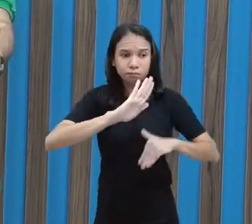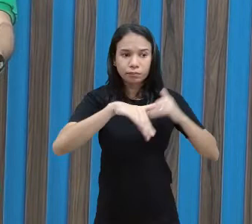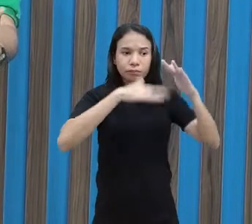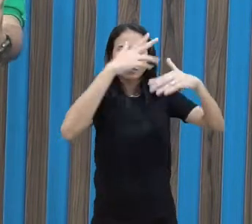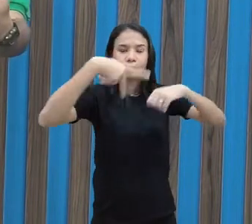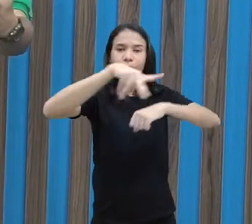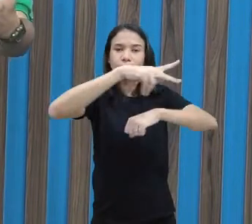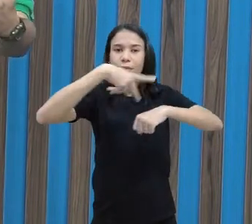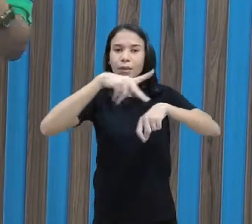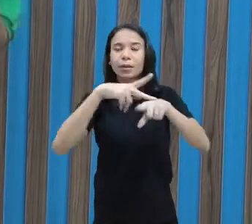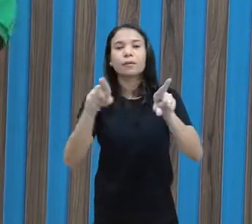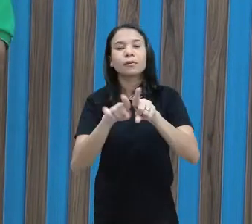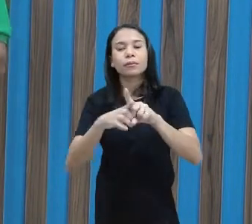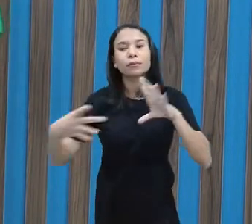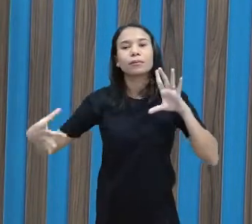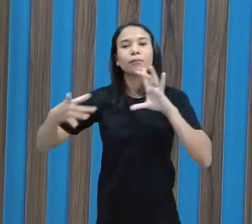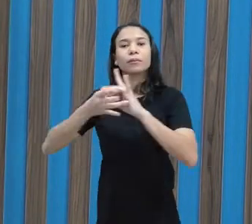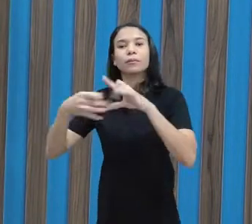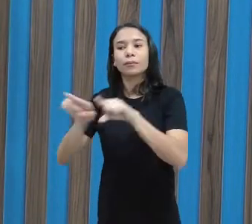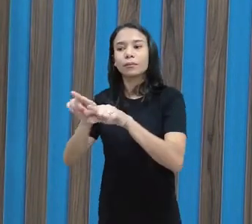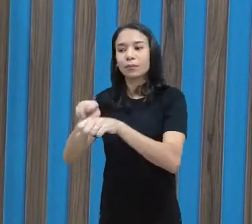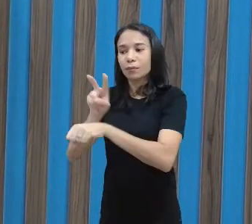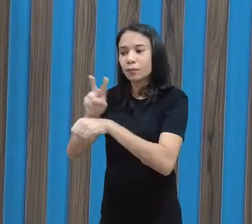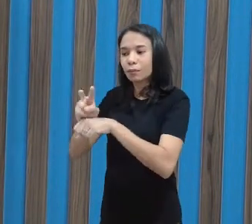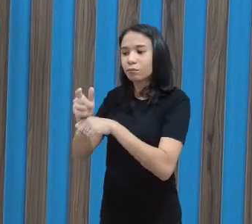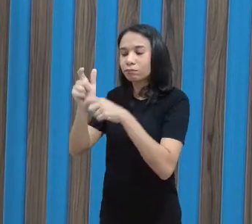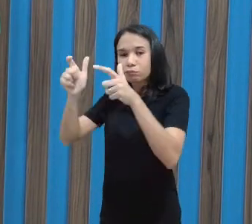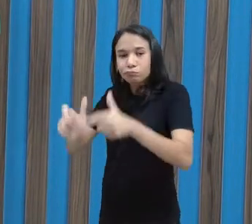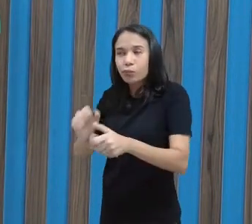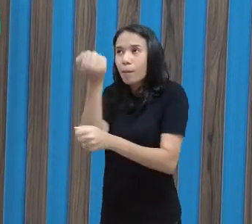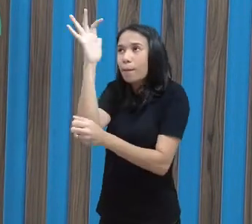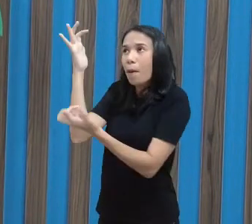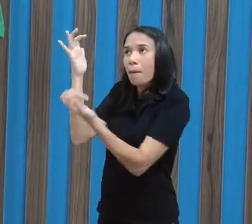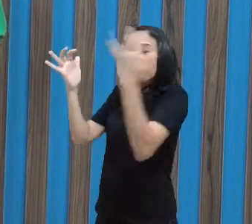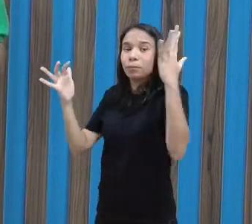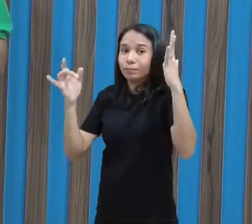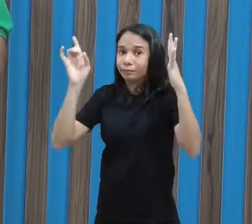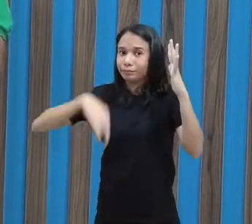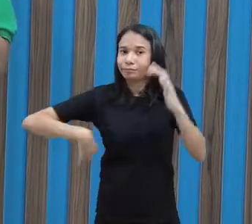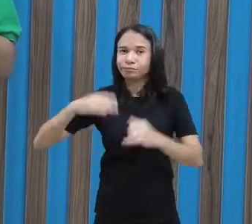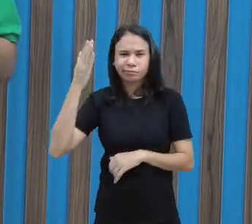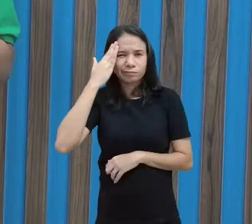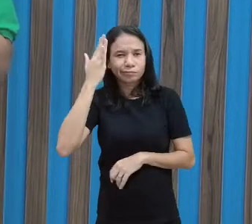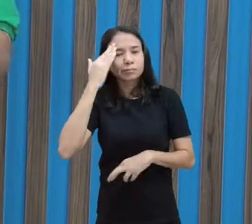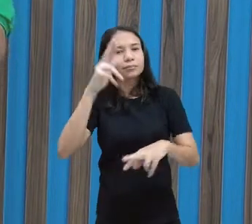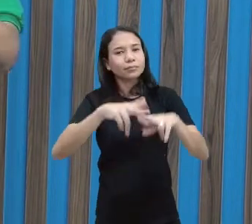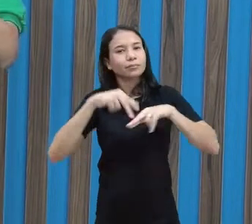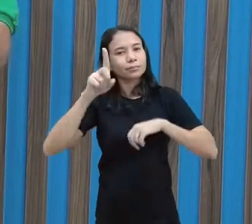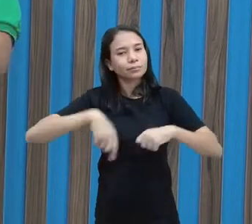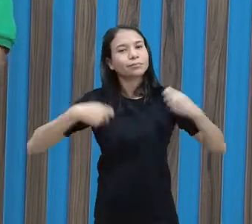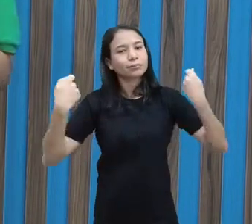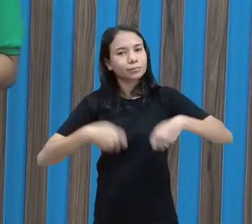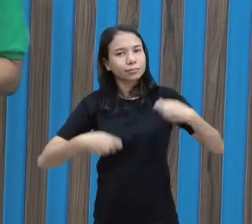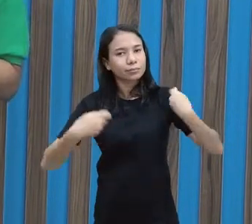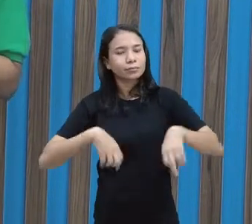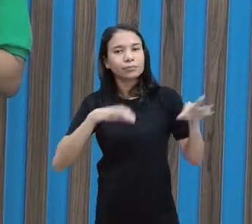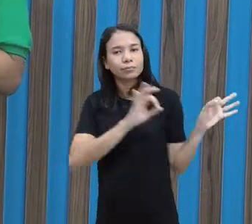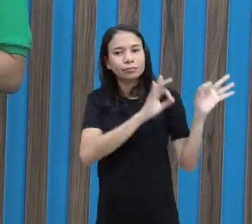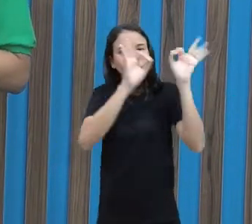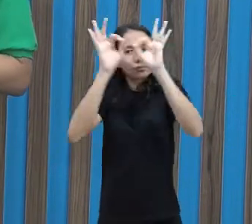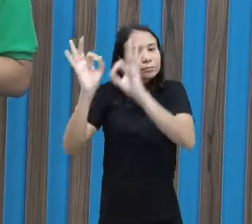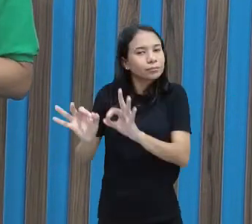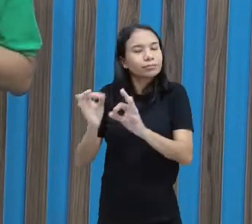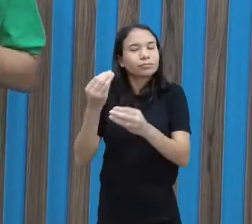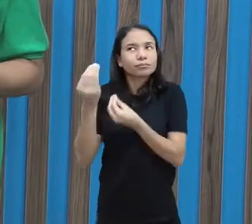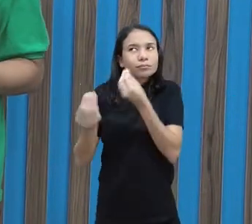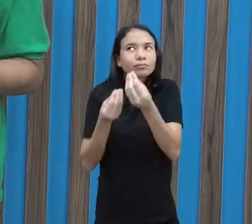de um país, né, se relaciona também com a proteção ambiental. Entende? Então, isso é muito comum e a gente vai ver isso se desdobrar